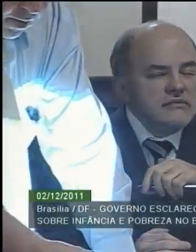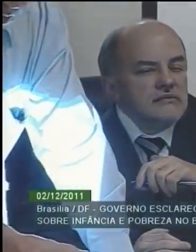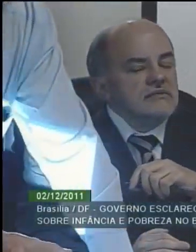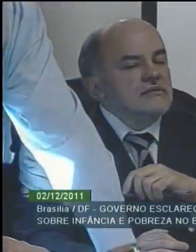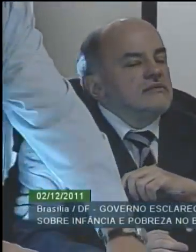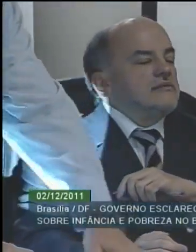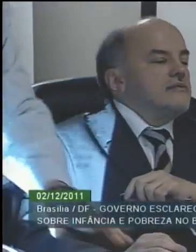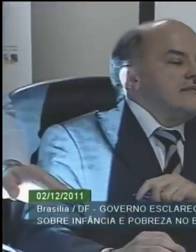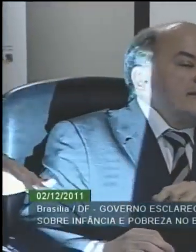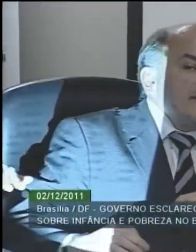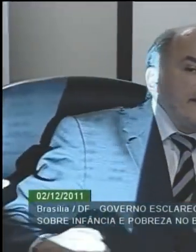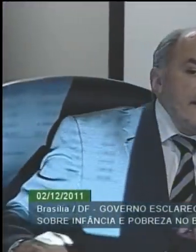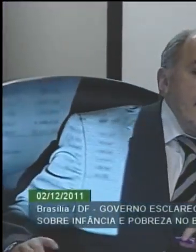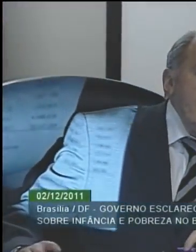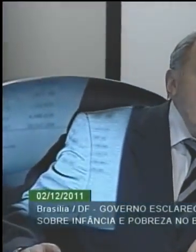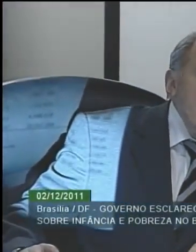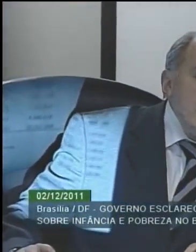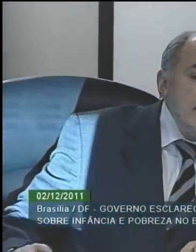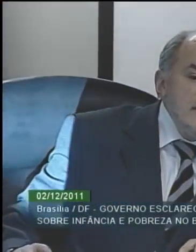mínimo.